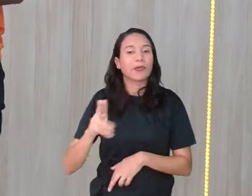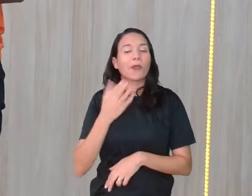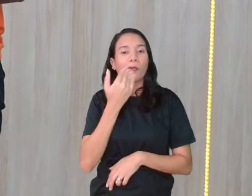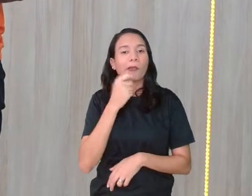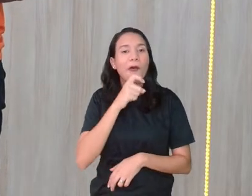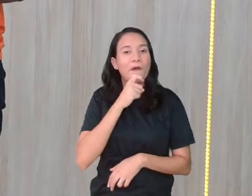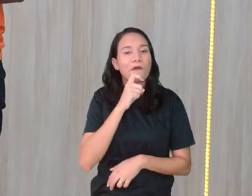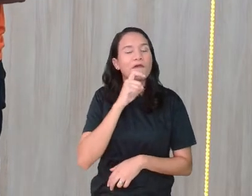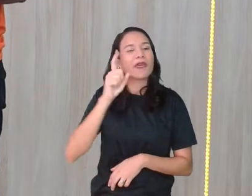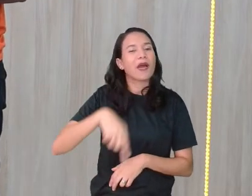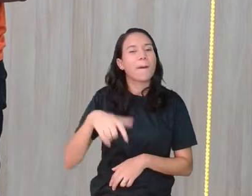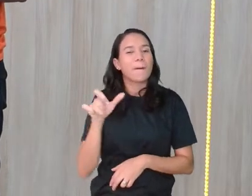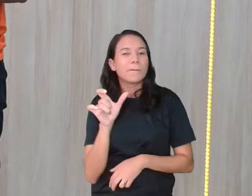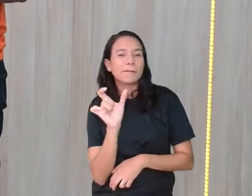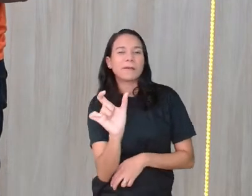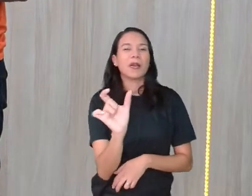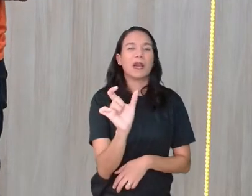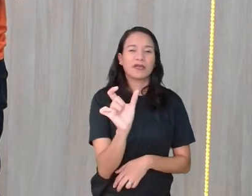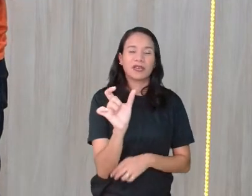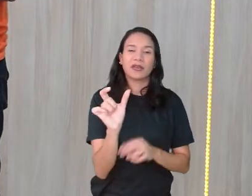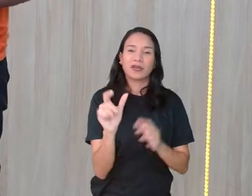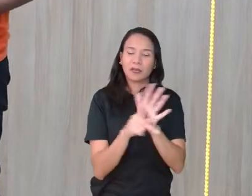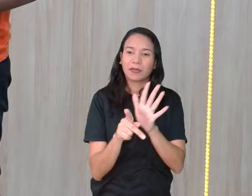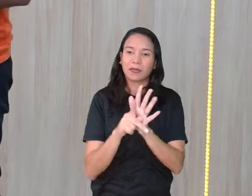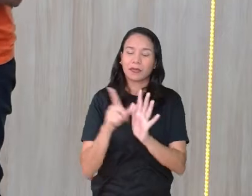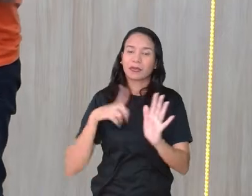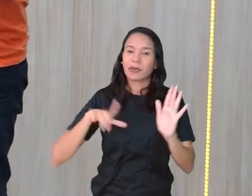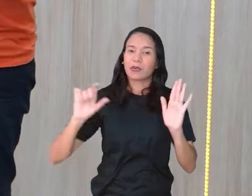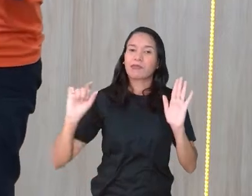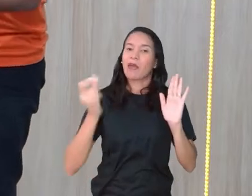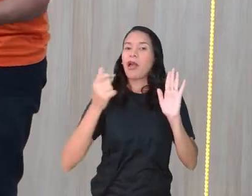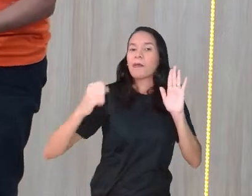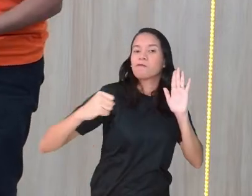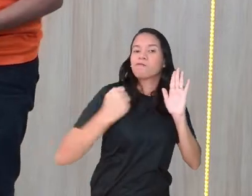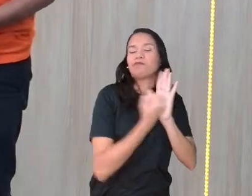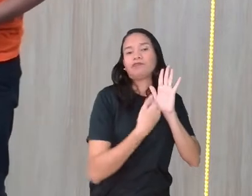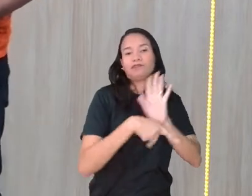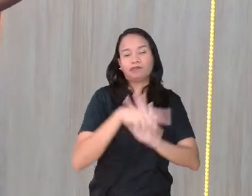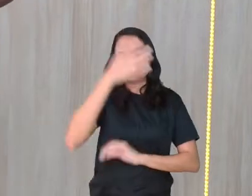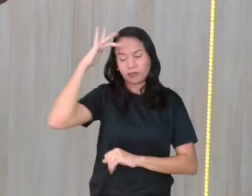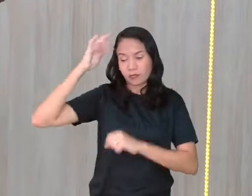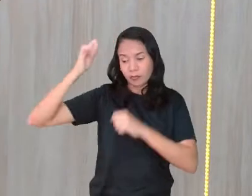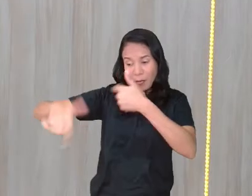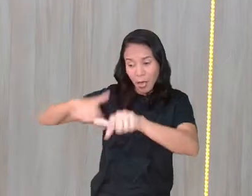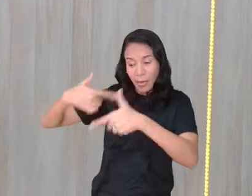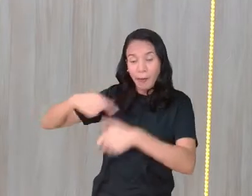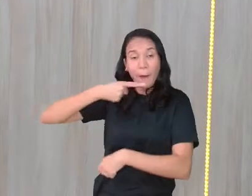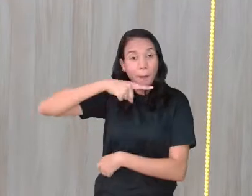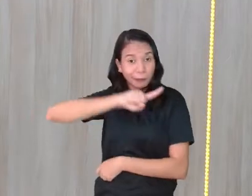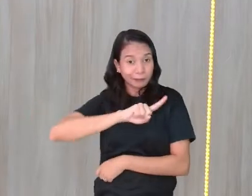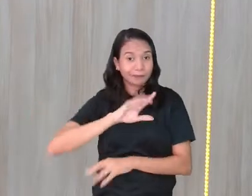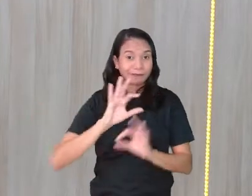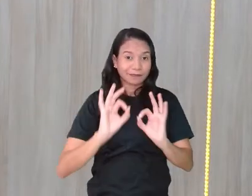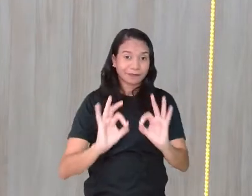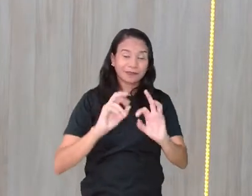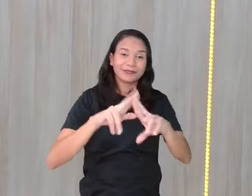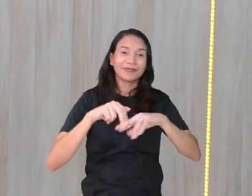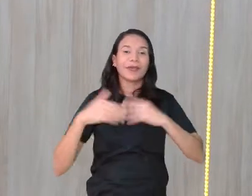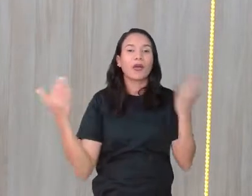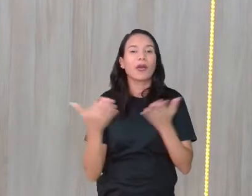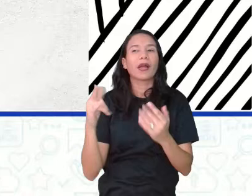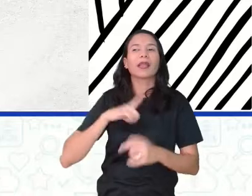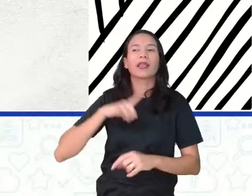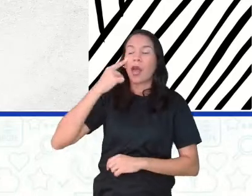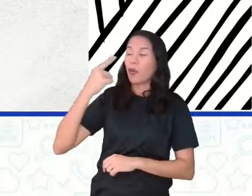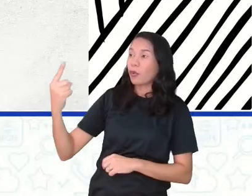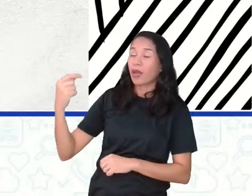fria, né, que é um termo aí né? é um termo aí para esses trabalhadores, né, da cana. Então a gente tem as